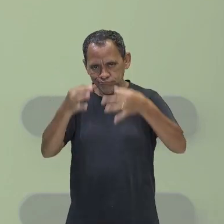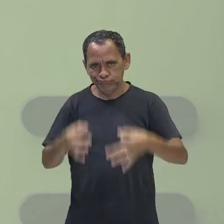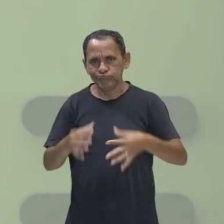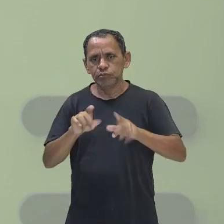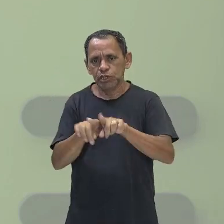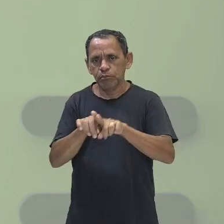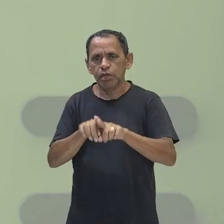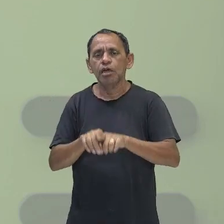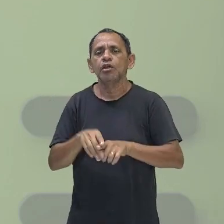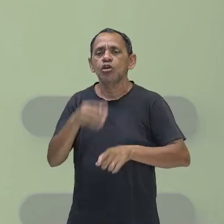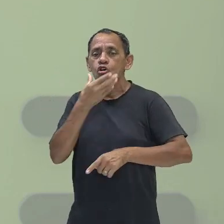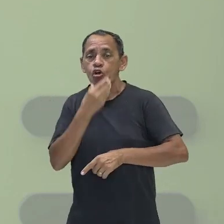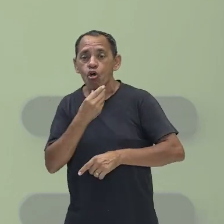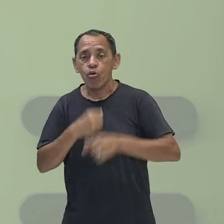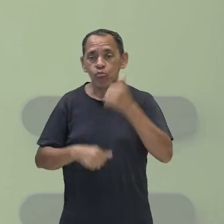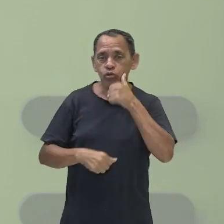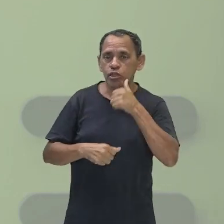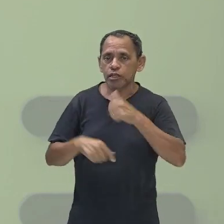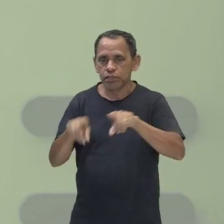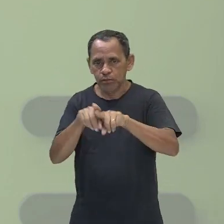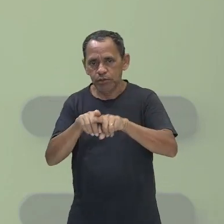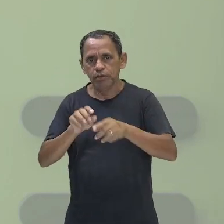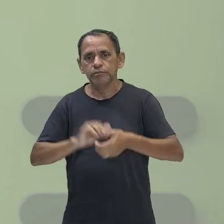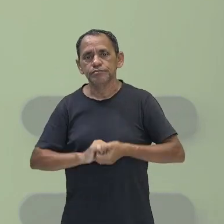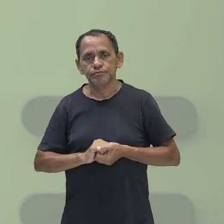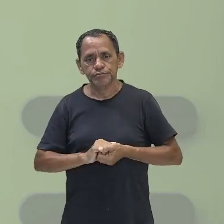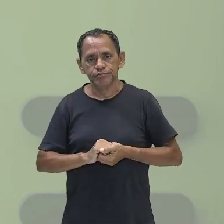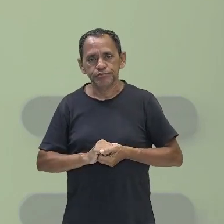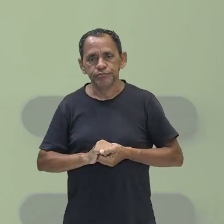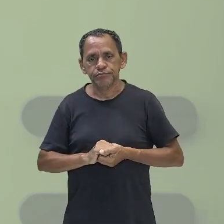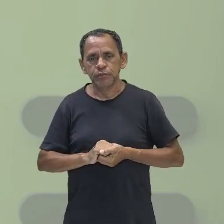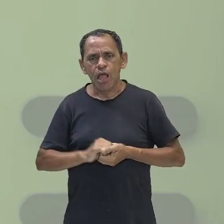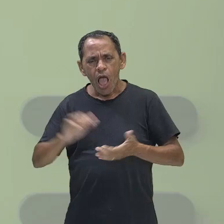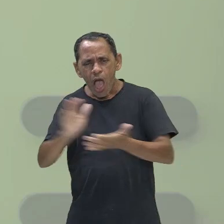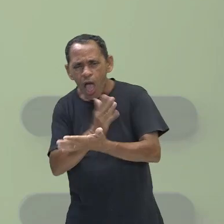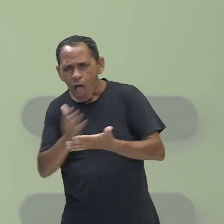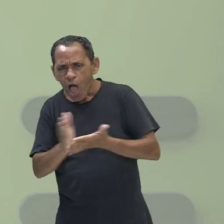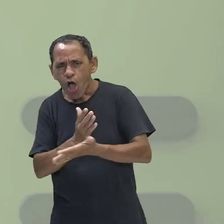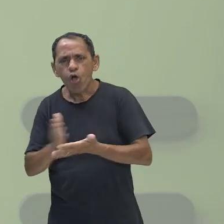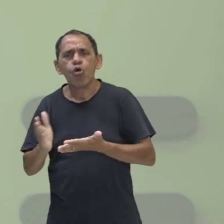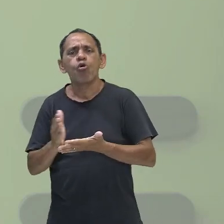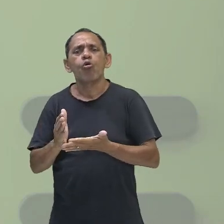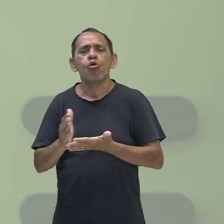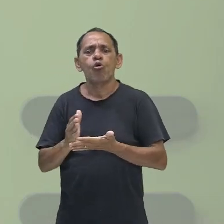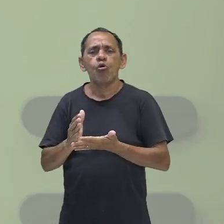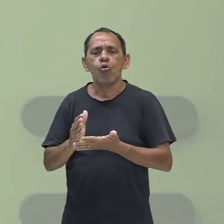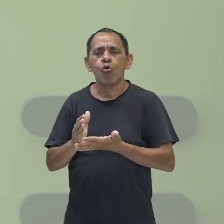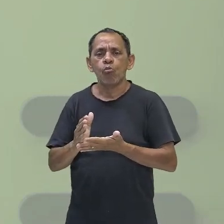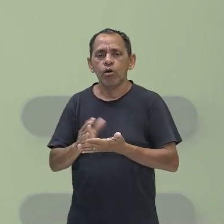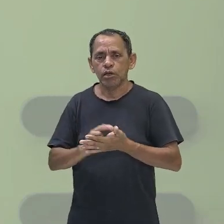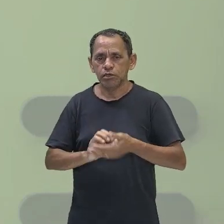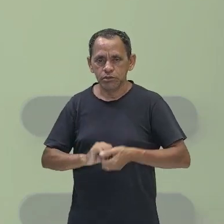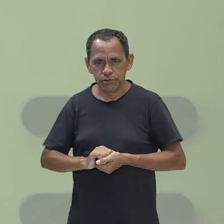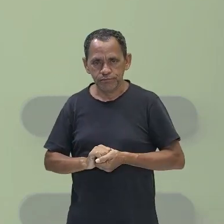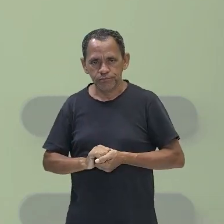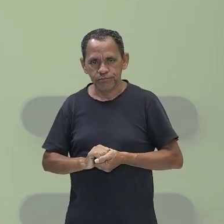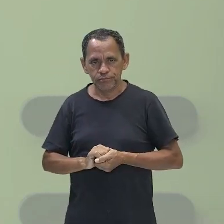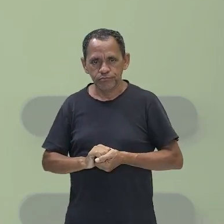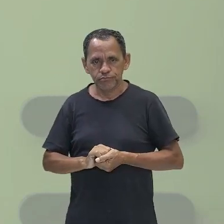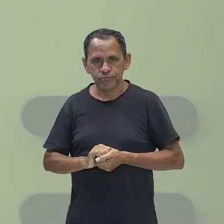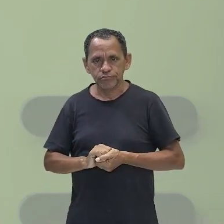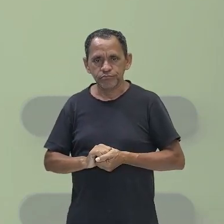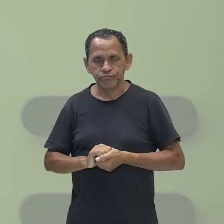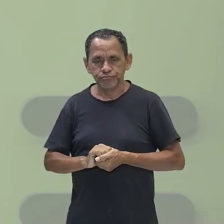e feminino, né? Mas tem algumas situações em que essa ferramenta ela não vai ser útil, porque não dá para a